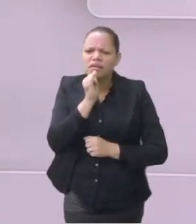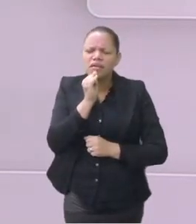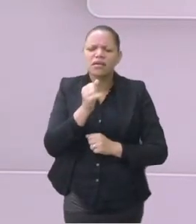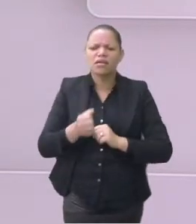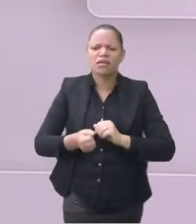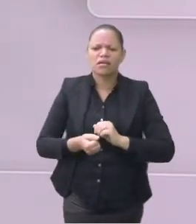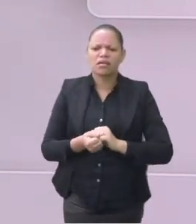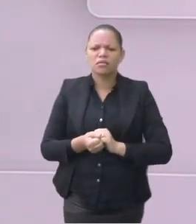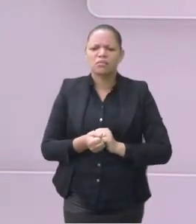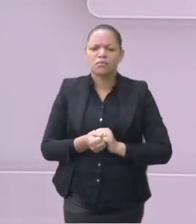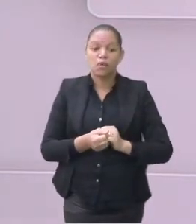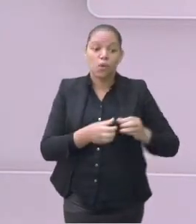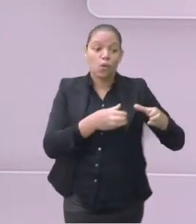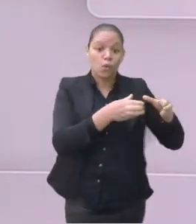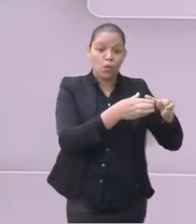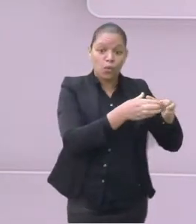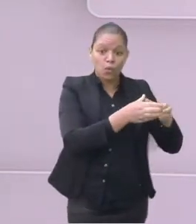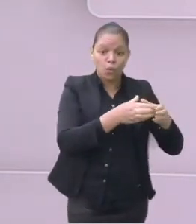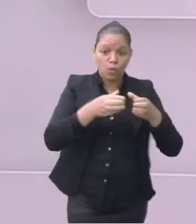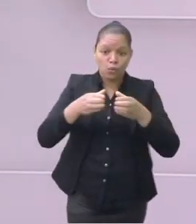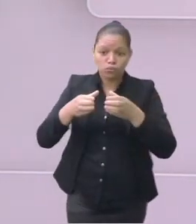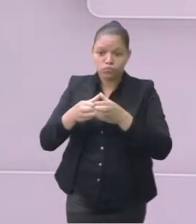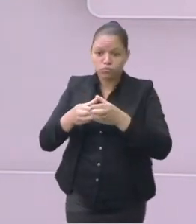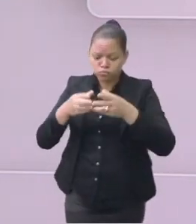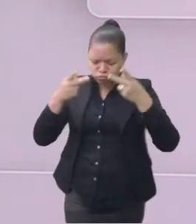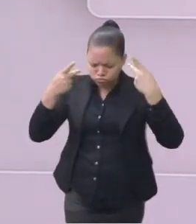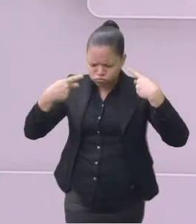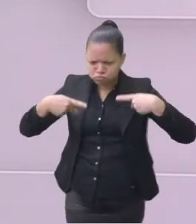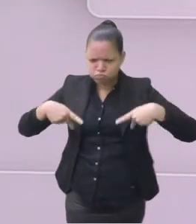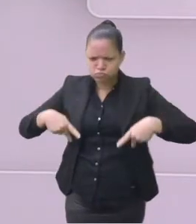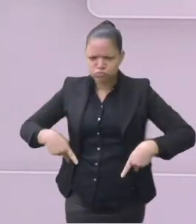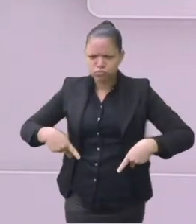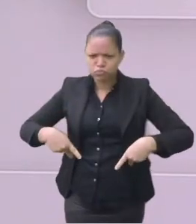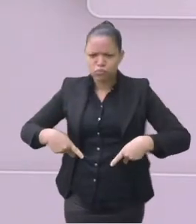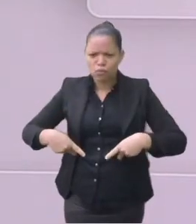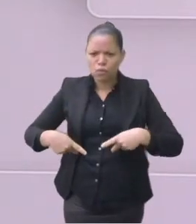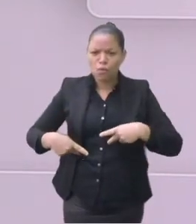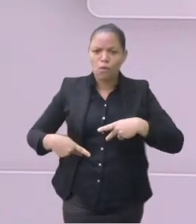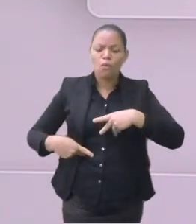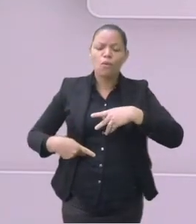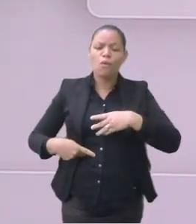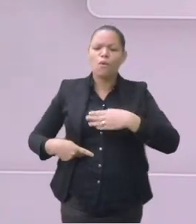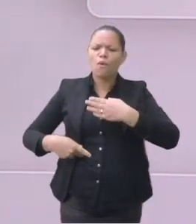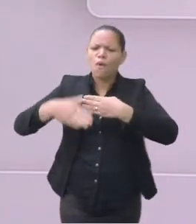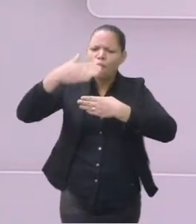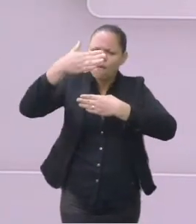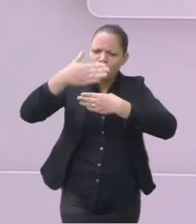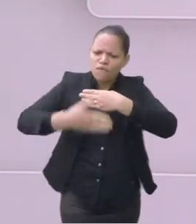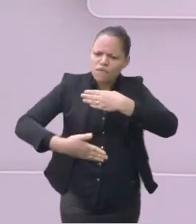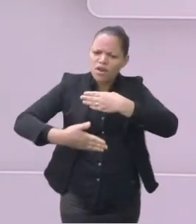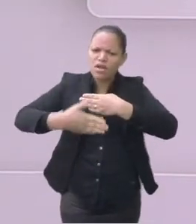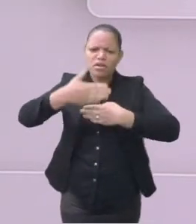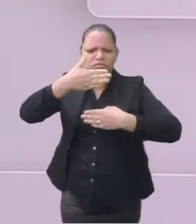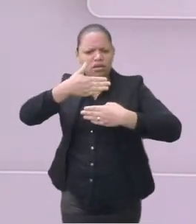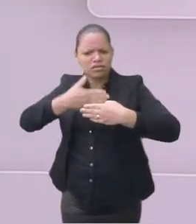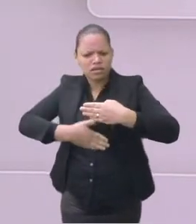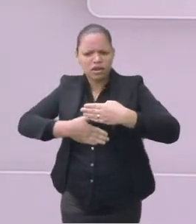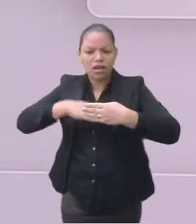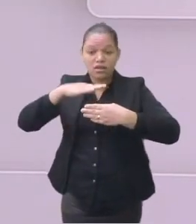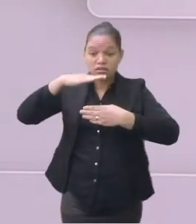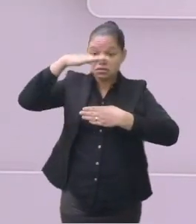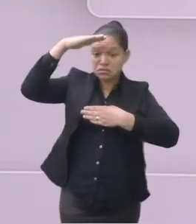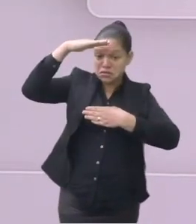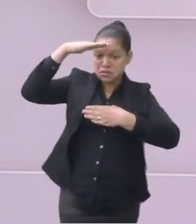Ok? Direita, esquerda, frente, atrás, superior, inferior. Então, nós estamos falando sobre localizar